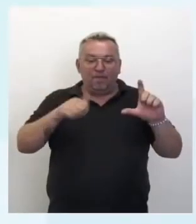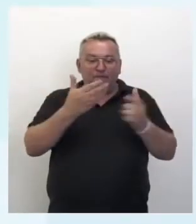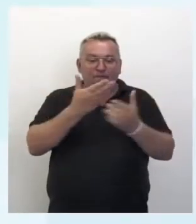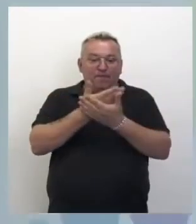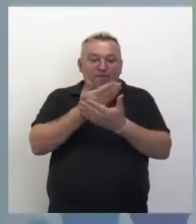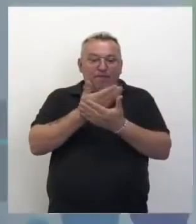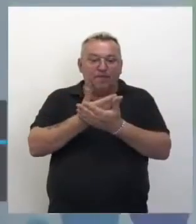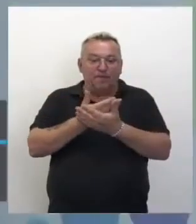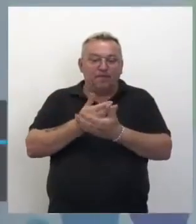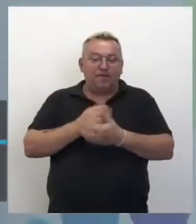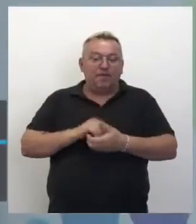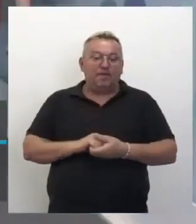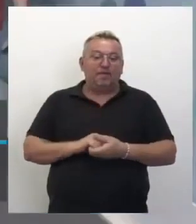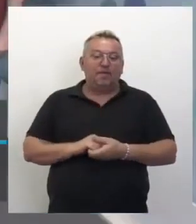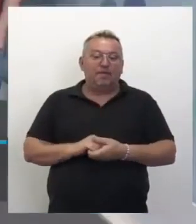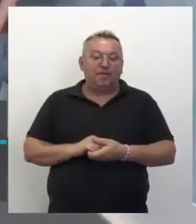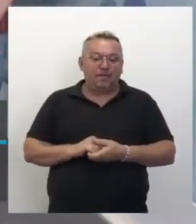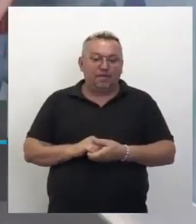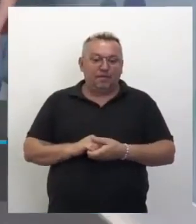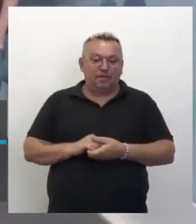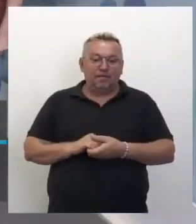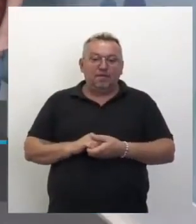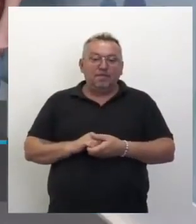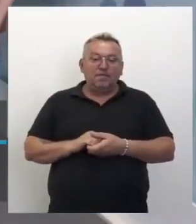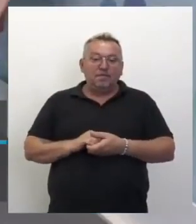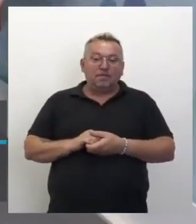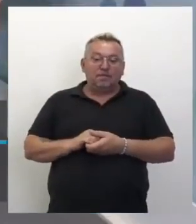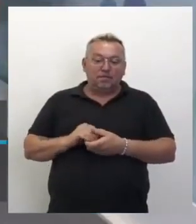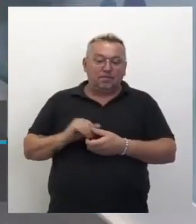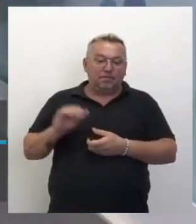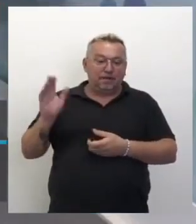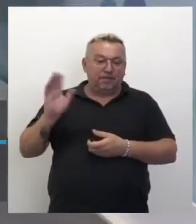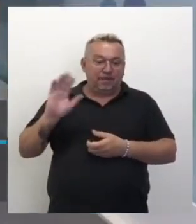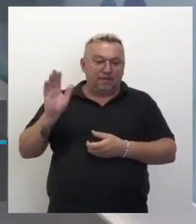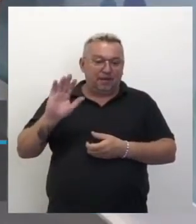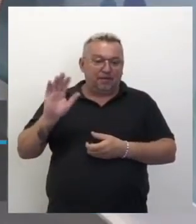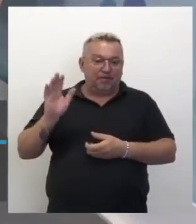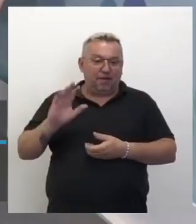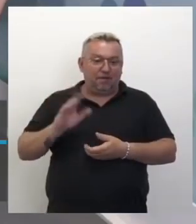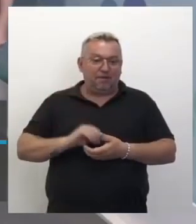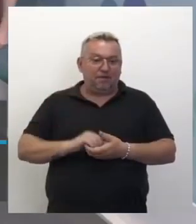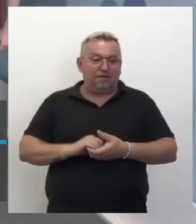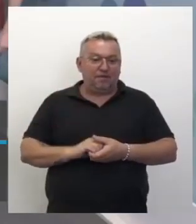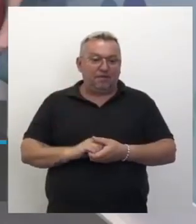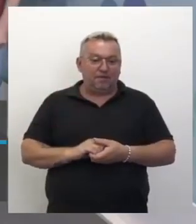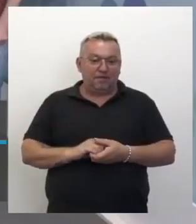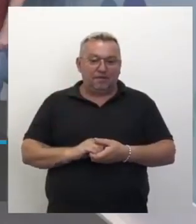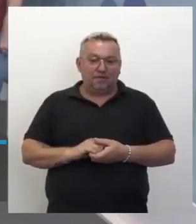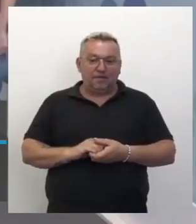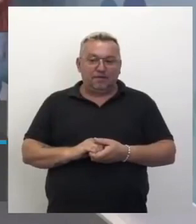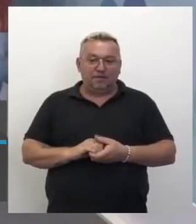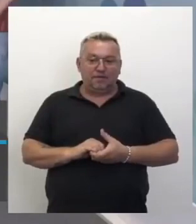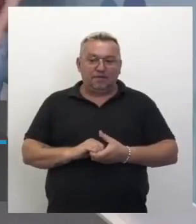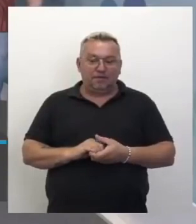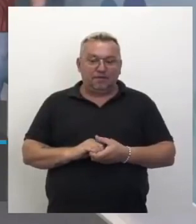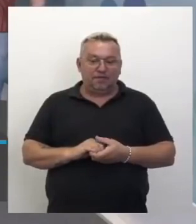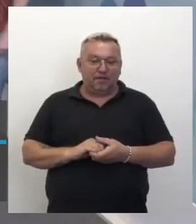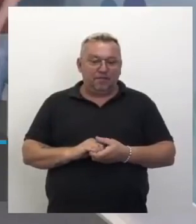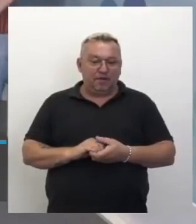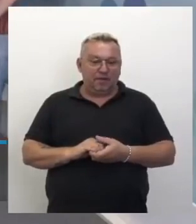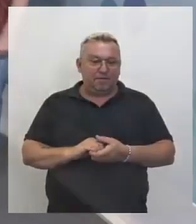Thank you very much, João. Thank you for having me, Ed, and have a nice week, everybody. Boa semana para vocês. Yes, bye bye. See you. Bye bye.